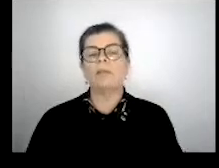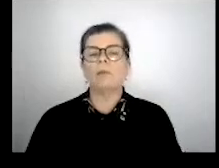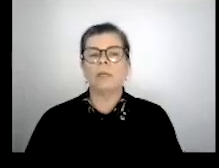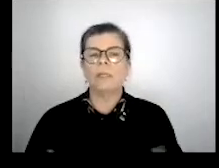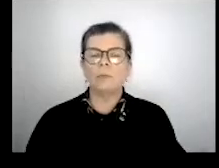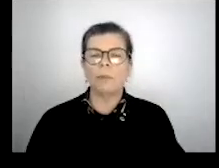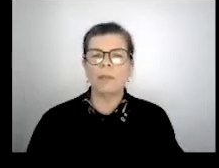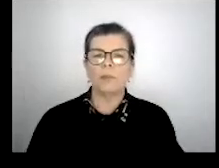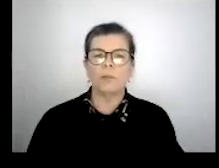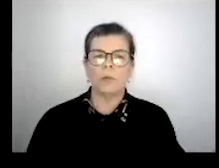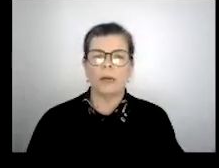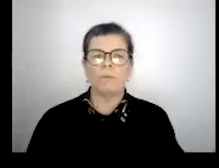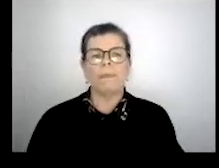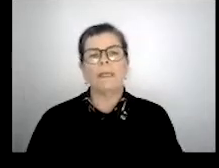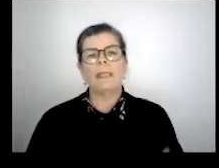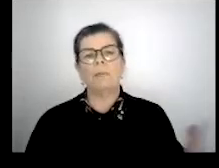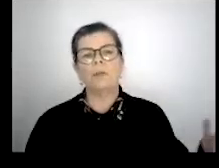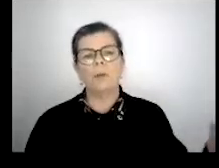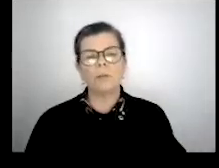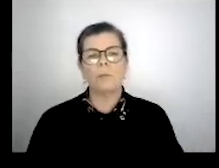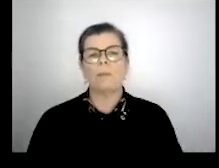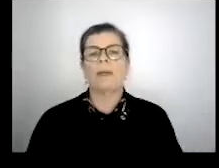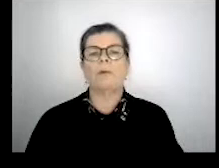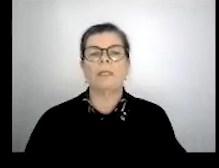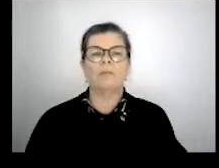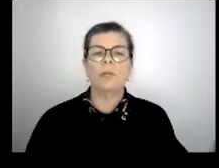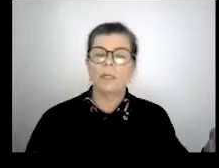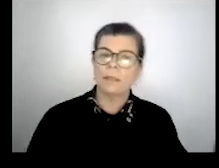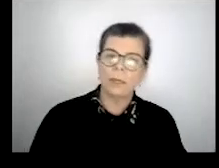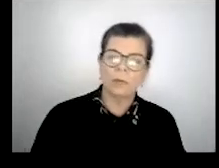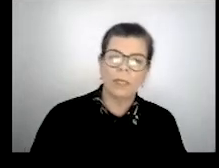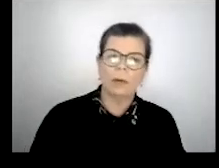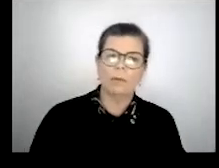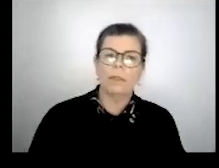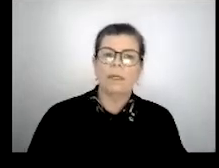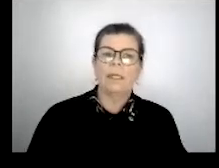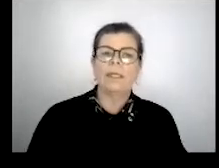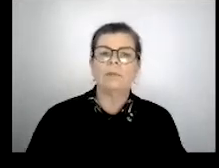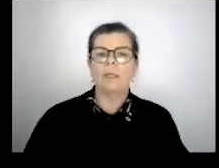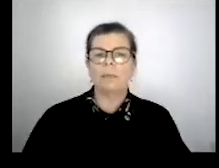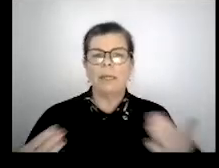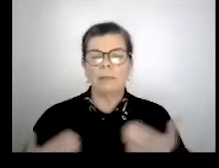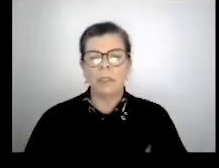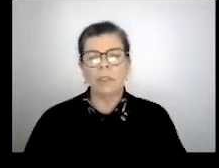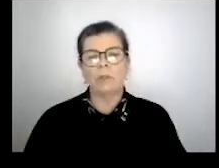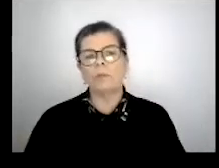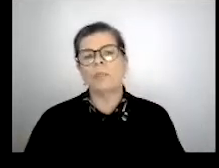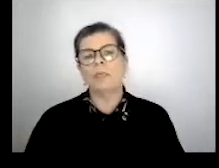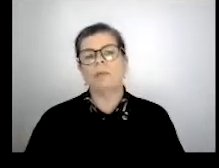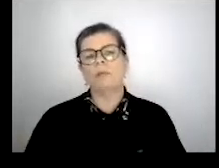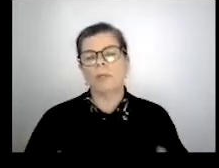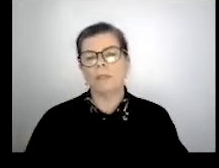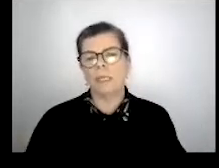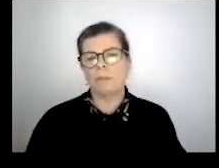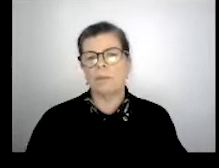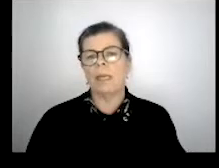hospital devem conhecer o plano institucional e depois qual é o seu papel a nível setorial. E temos que também, à medida do possível,